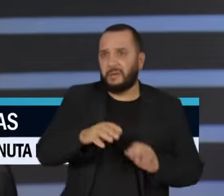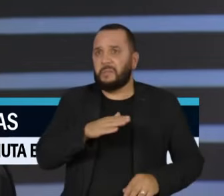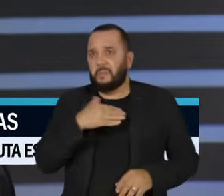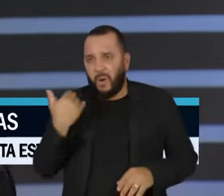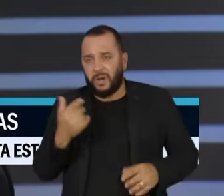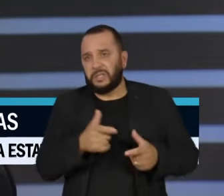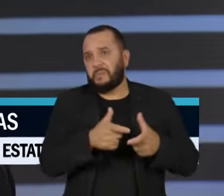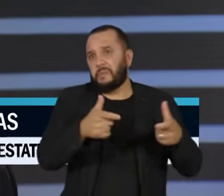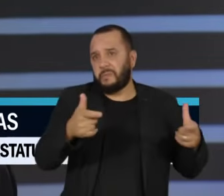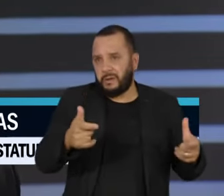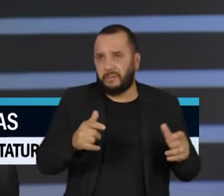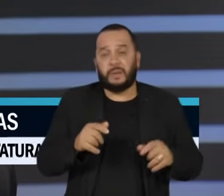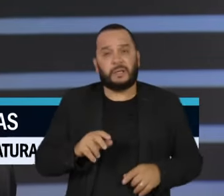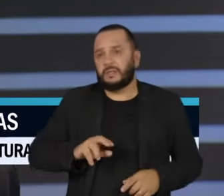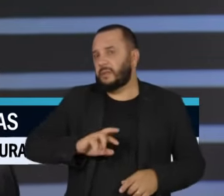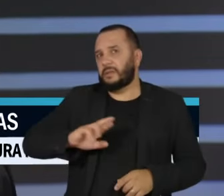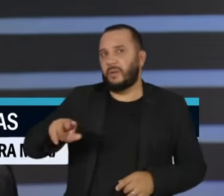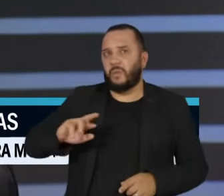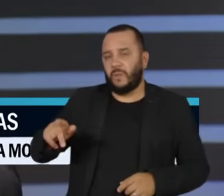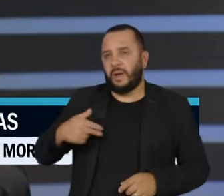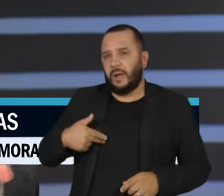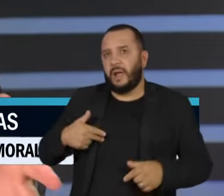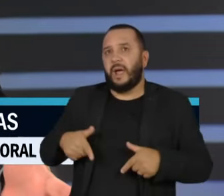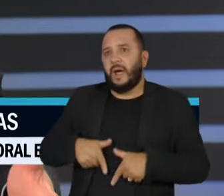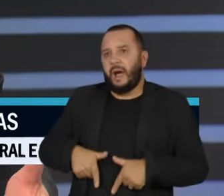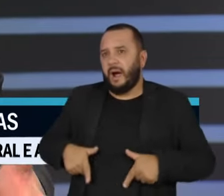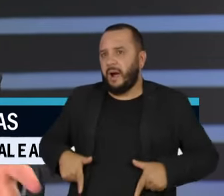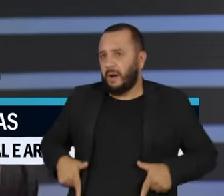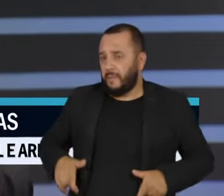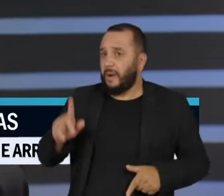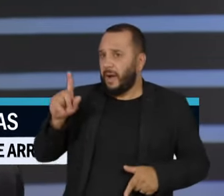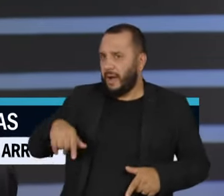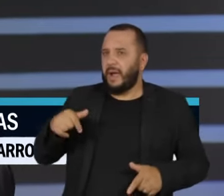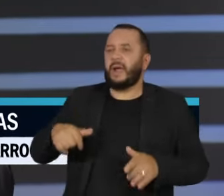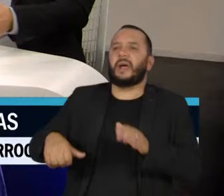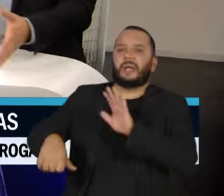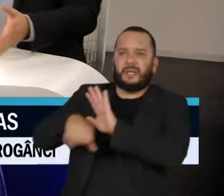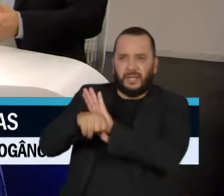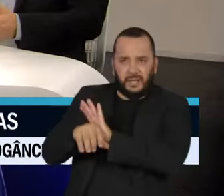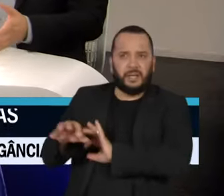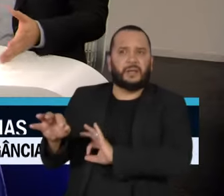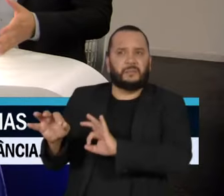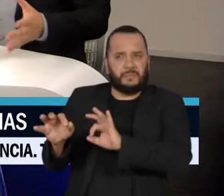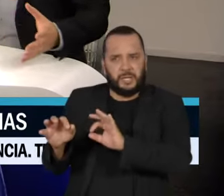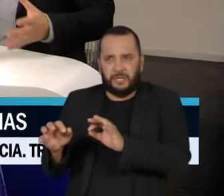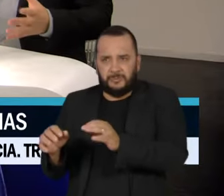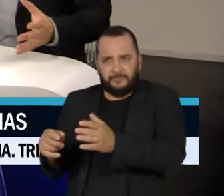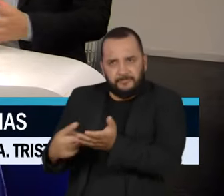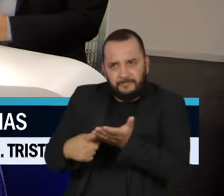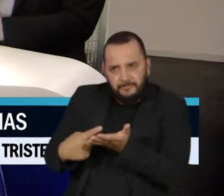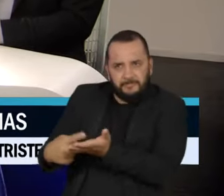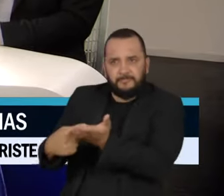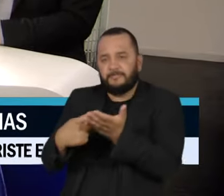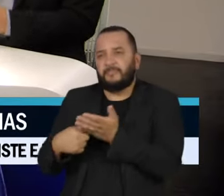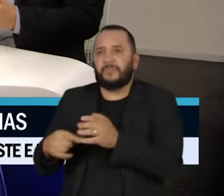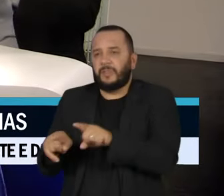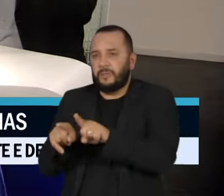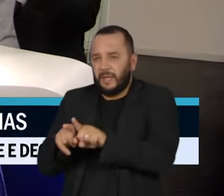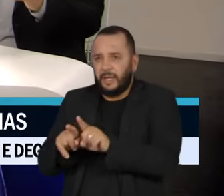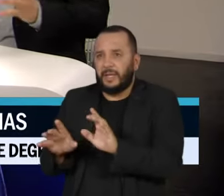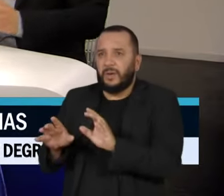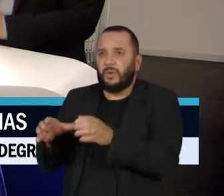era por uma questão relacionada a armas, não era questão, tinha questão de crime organizado, de vários outros processos, brigas entre facções